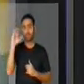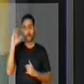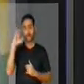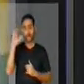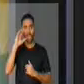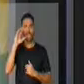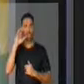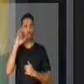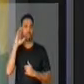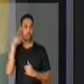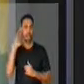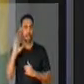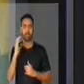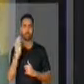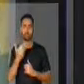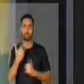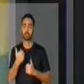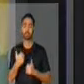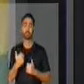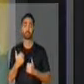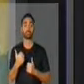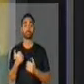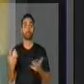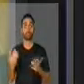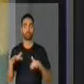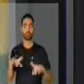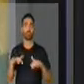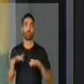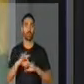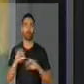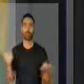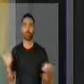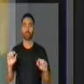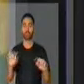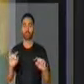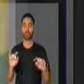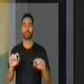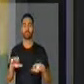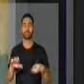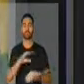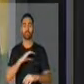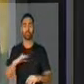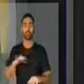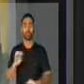desta significativa e oportuna Comissão Geral.